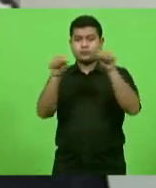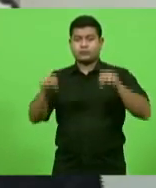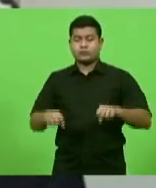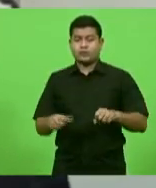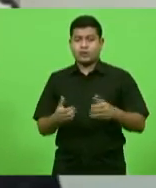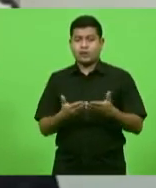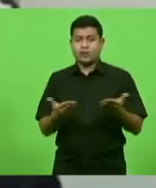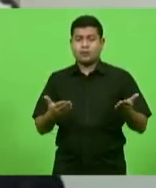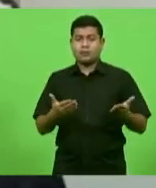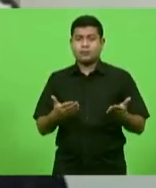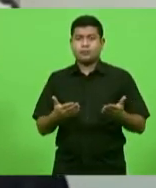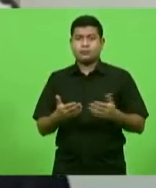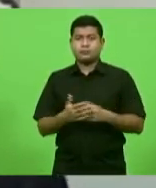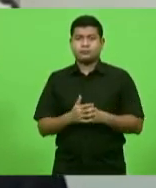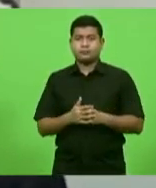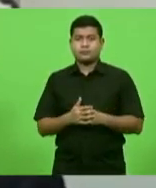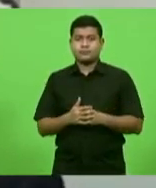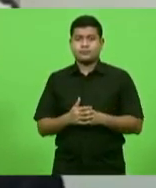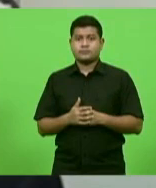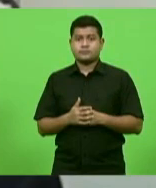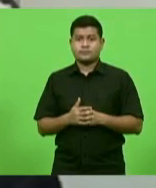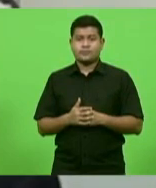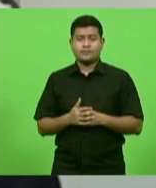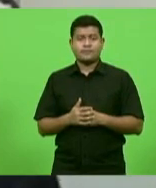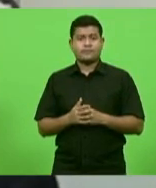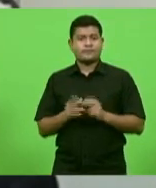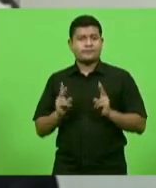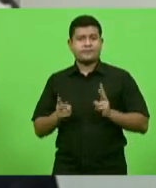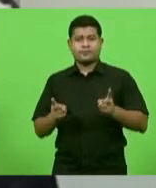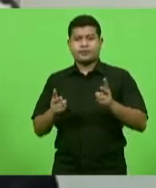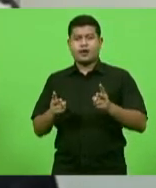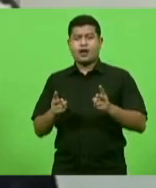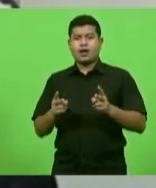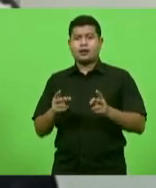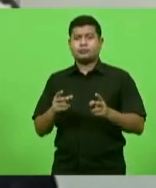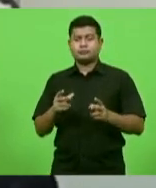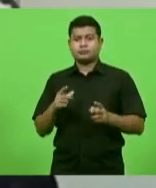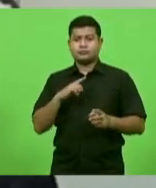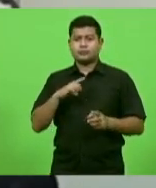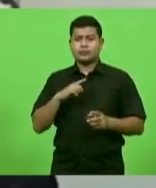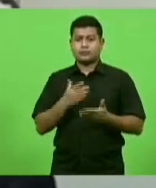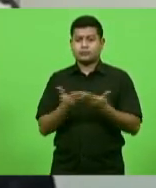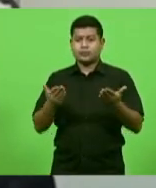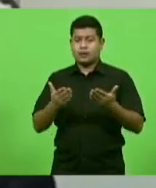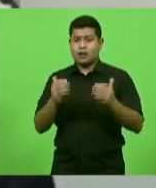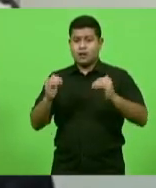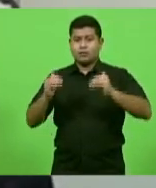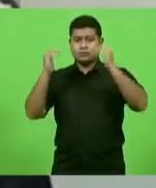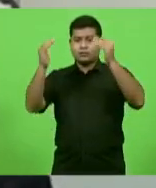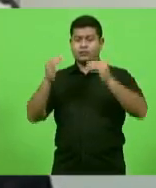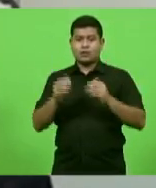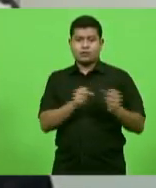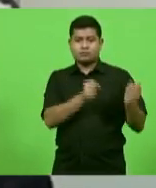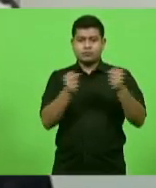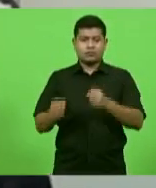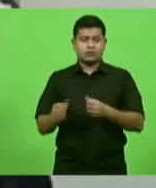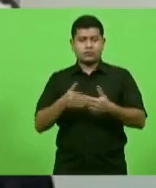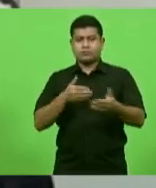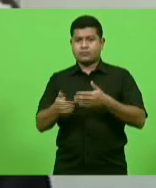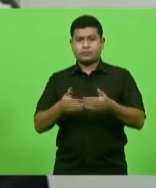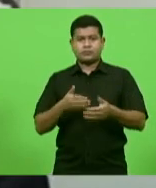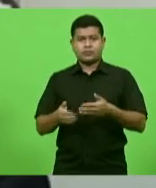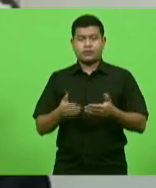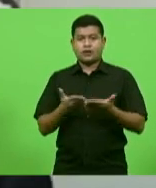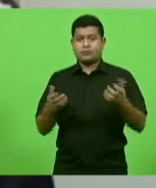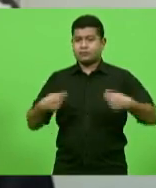sistema o que sempre rondam as comunidades devendo as autoridades seja de qual poder que estejam